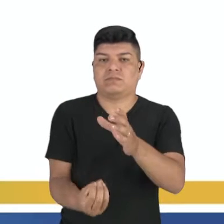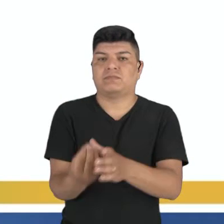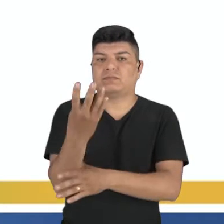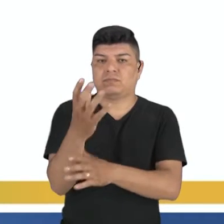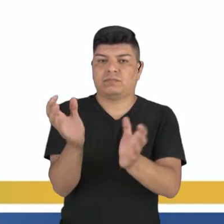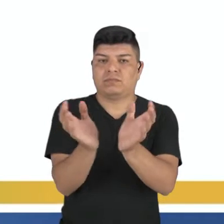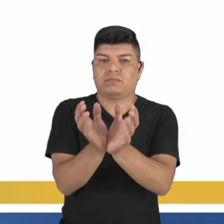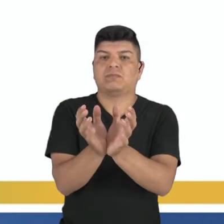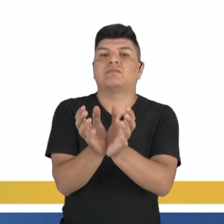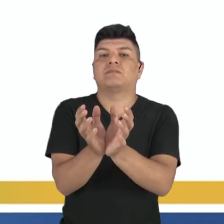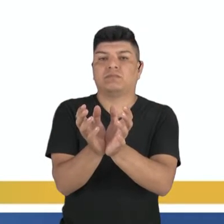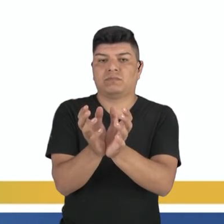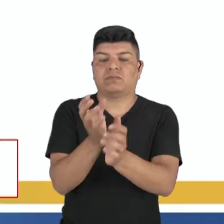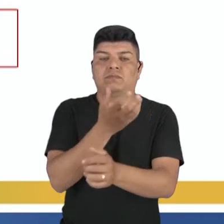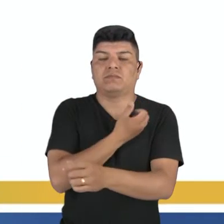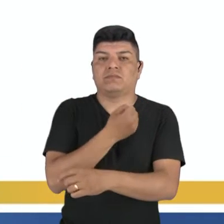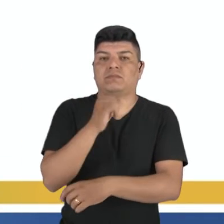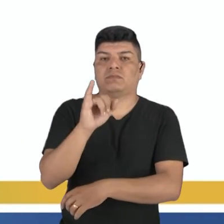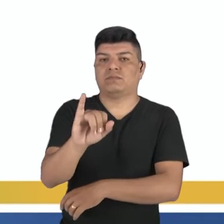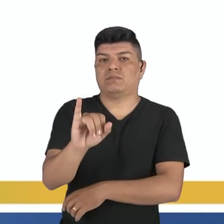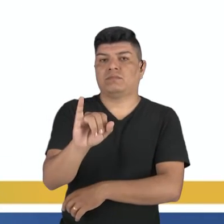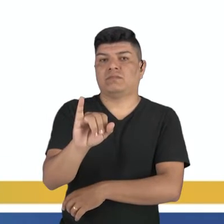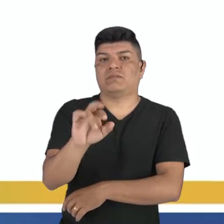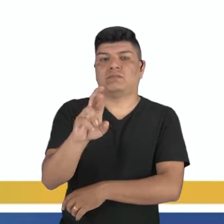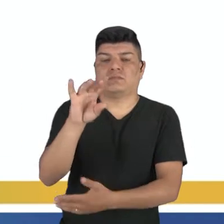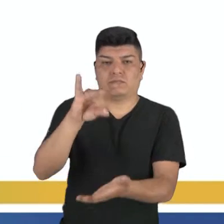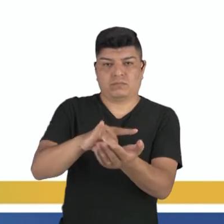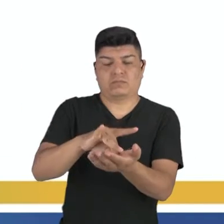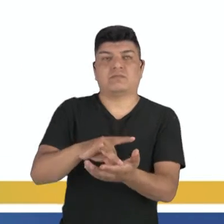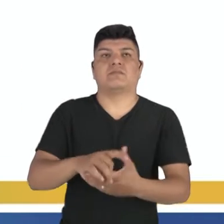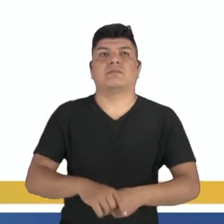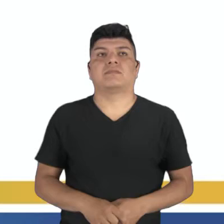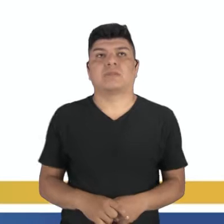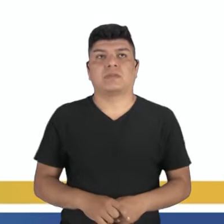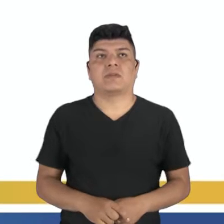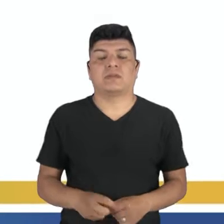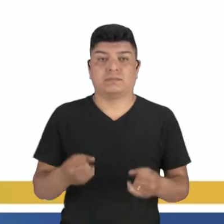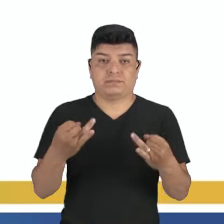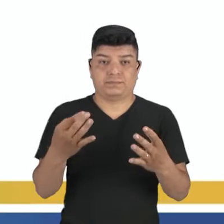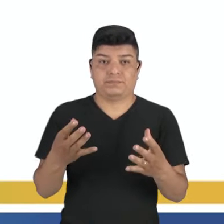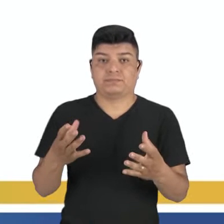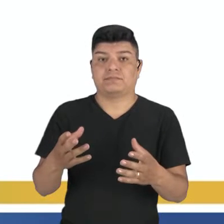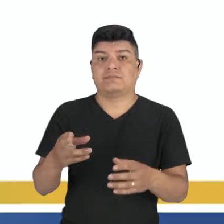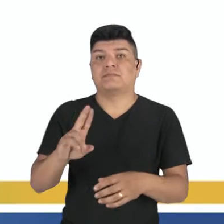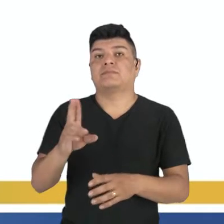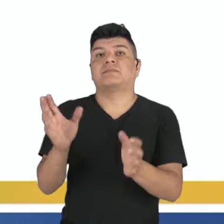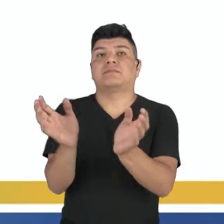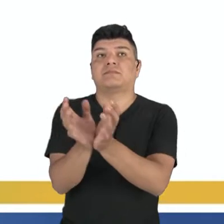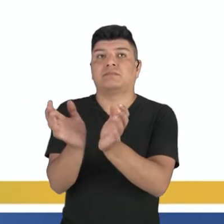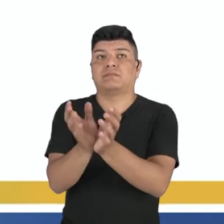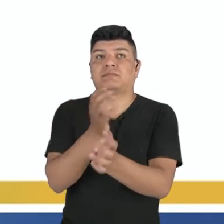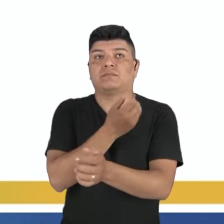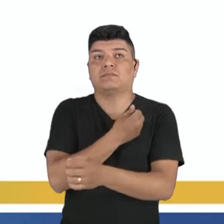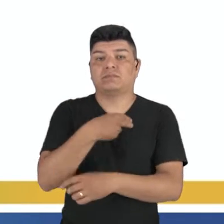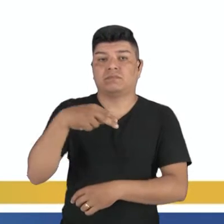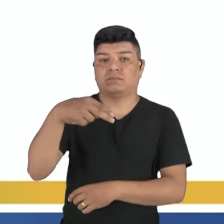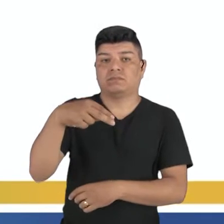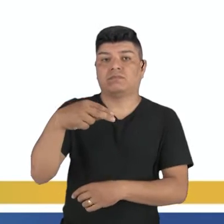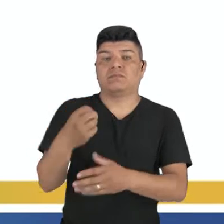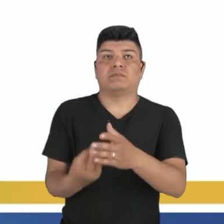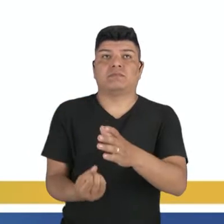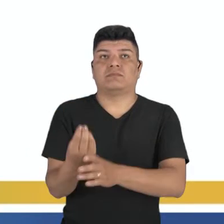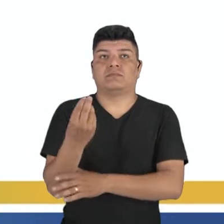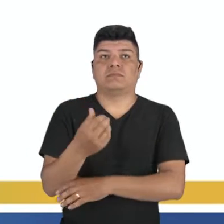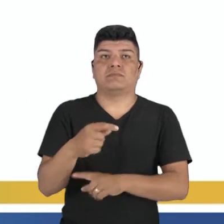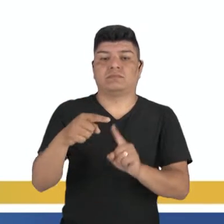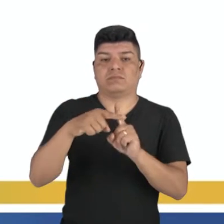o conjunto dos números reais. Bom, vamos falar sobre conjuntos, Então, o conjunto dos números naturais, é formado aí